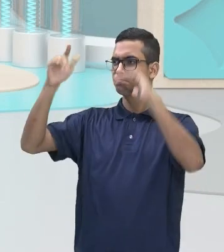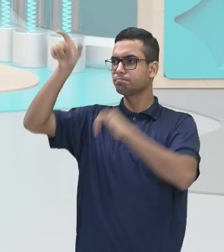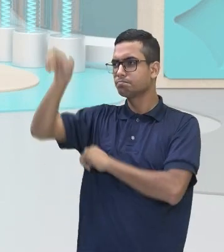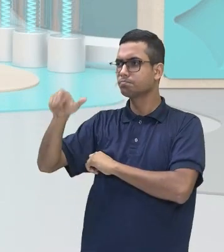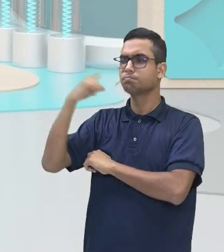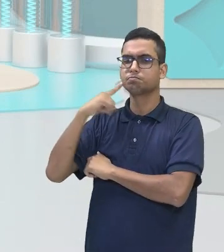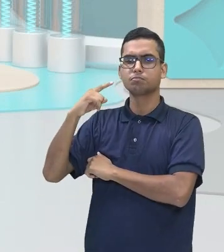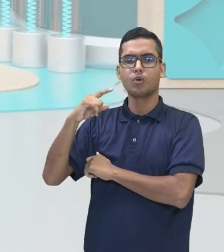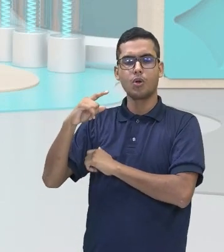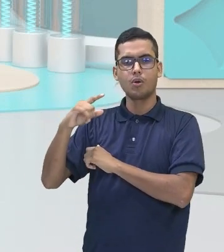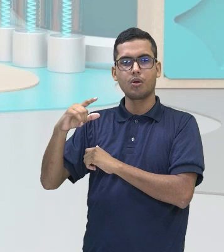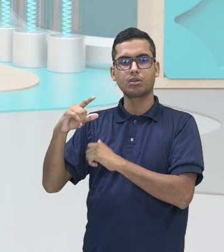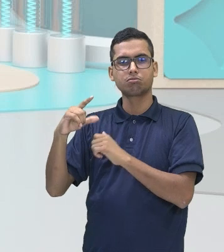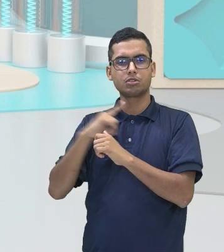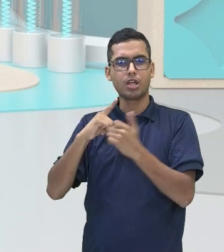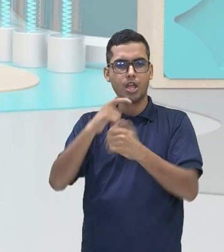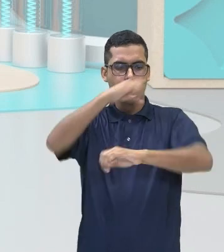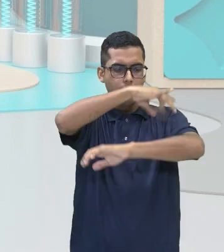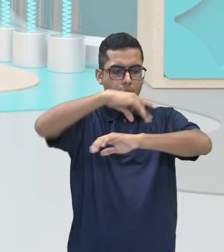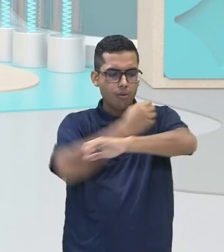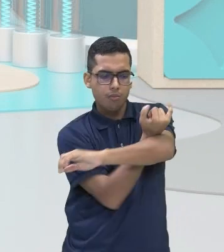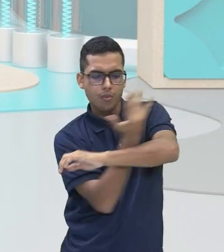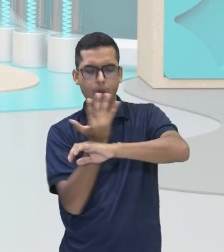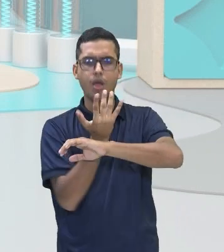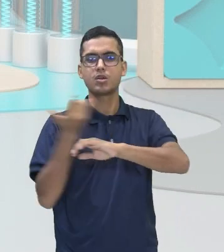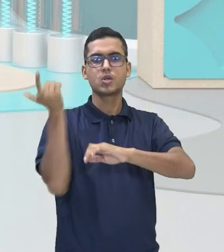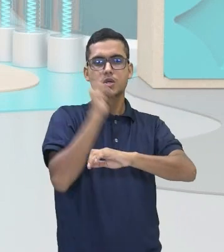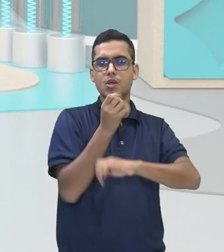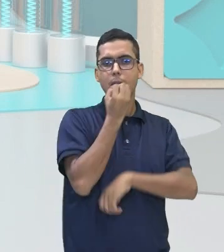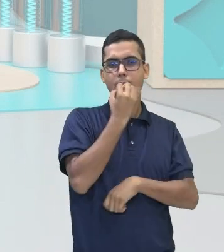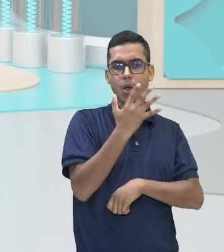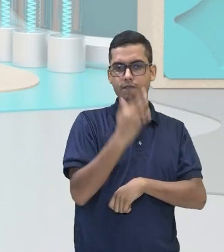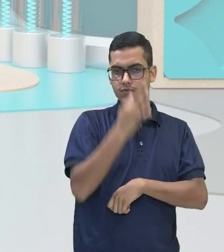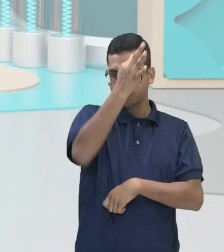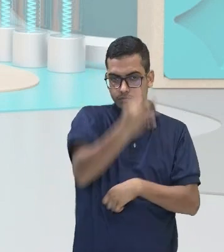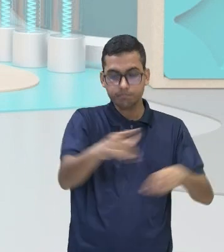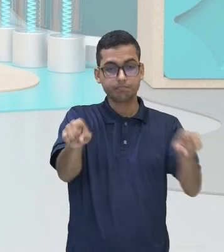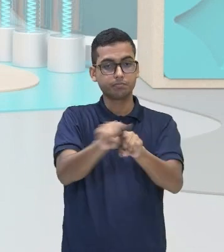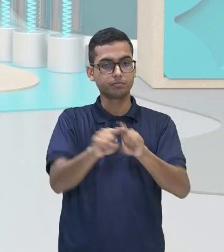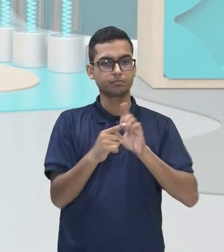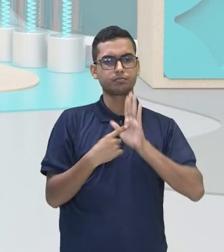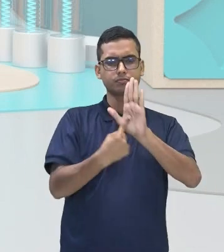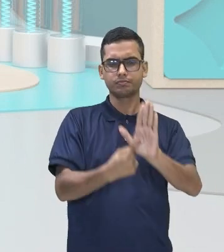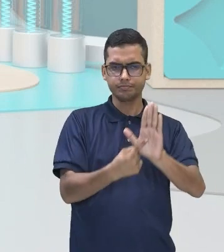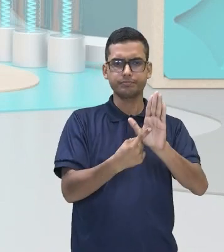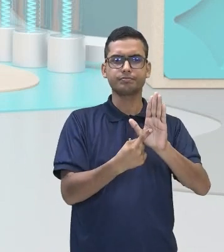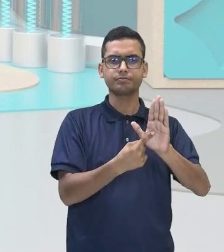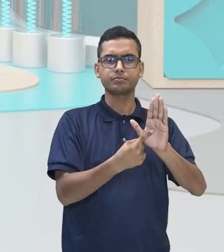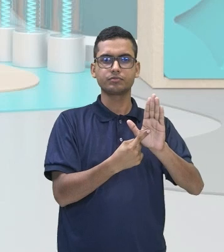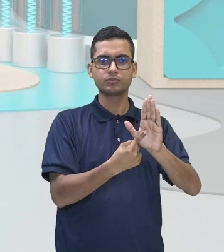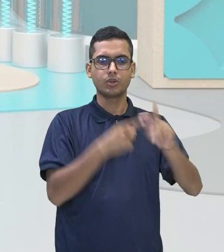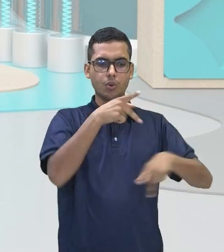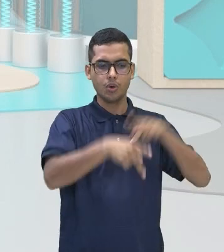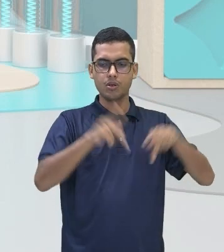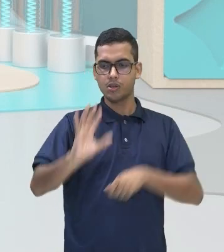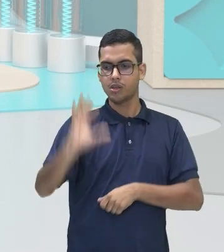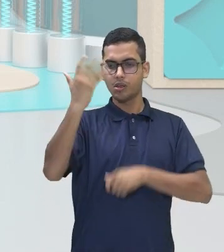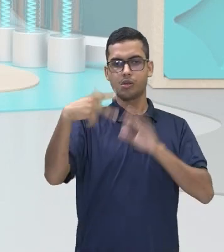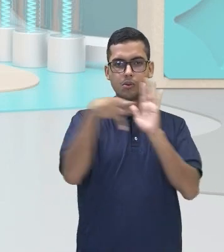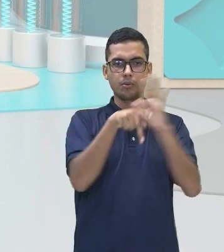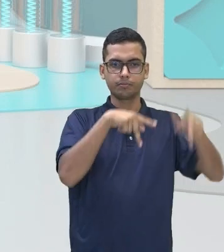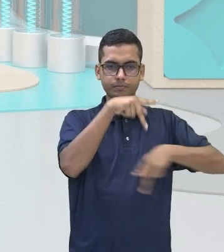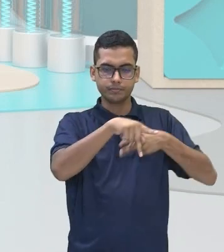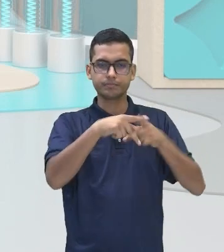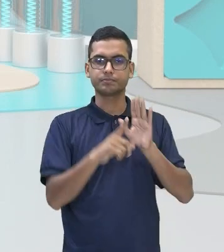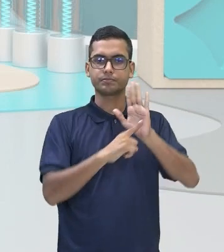colheita, né? Para manifestar algo que tinha acontecido no meio do povo. Então eles entendiam